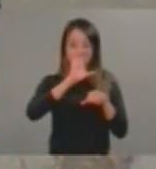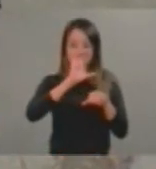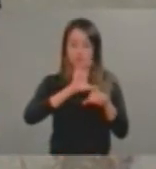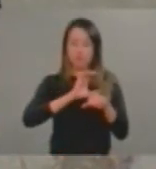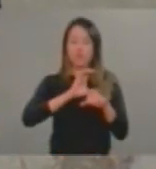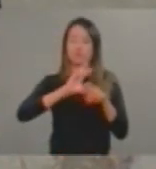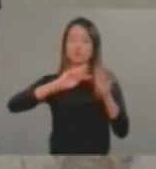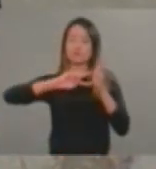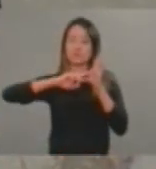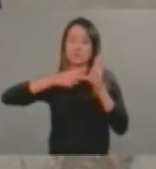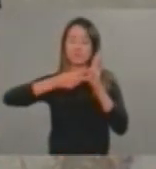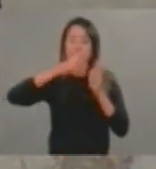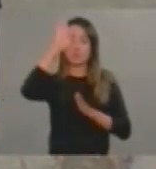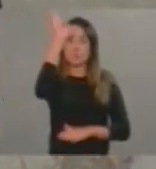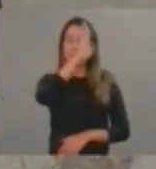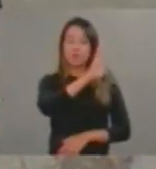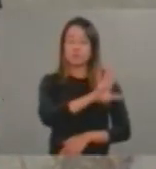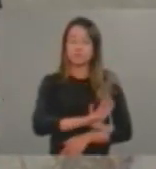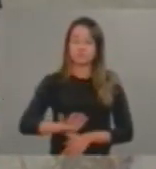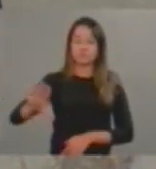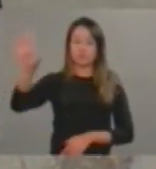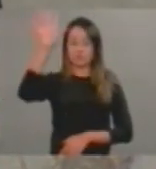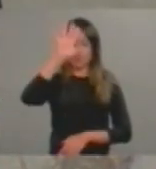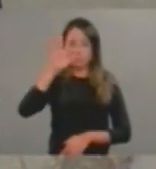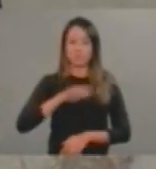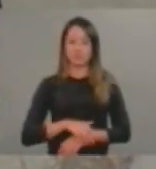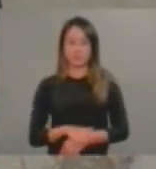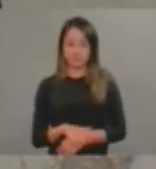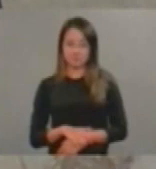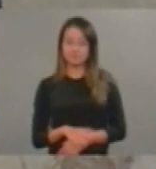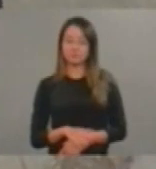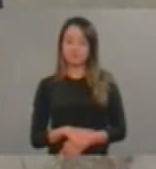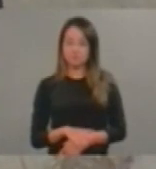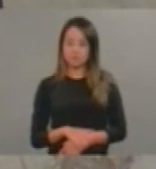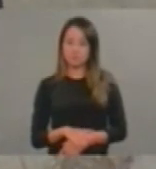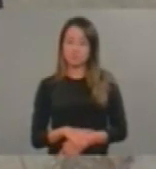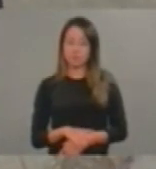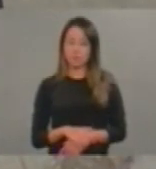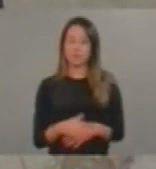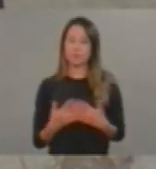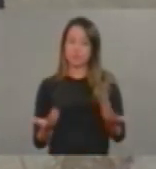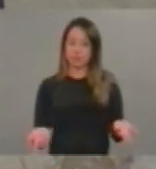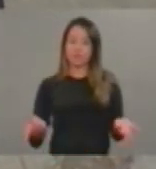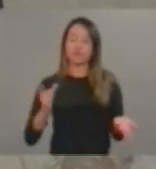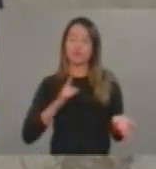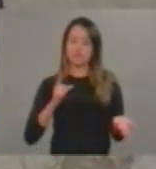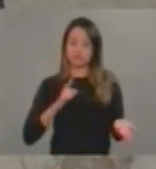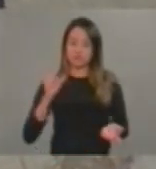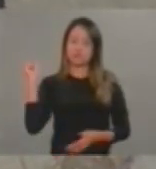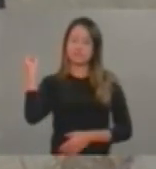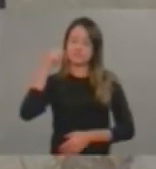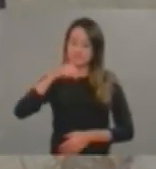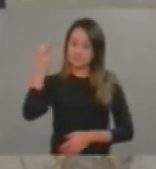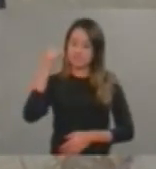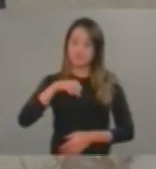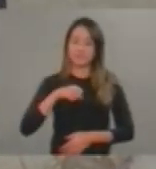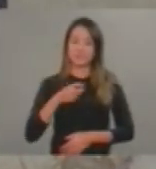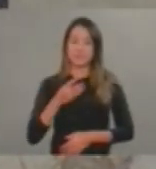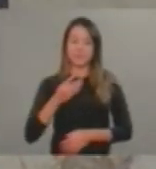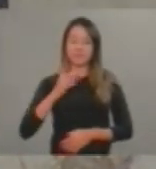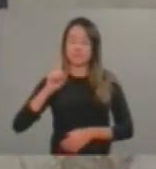uma economia que está realmente em frangalhos e que tem repercussões nos estados, e isso é uma